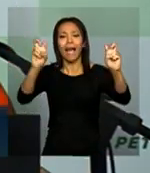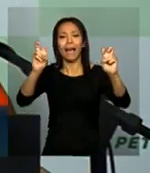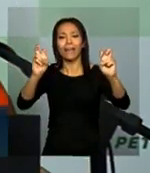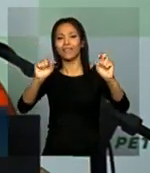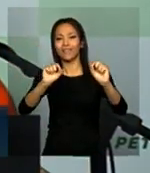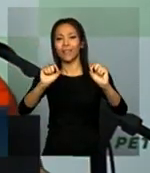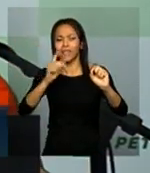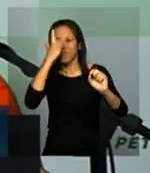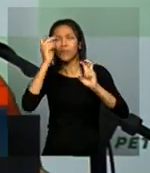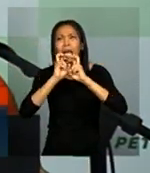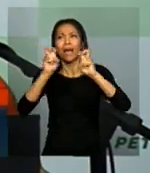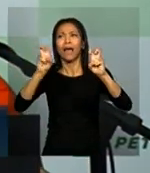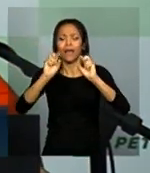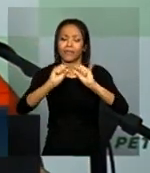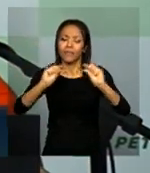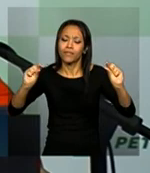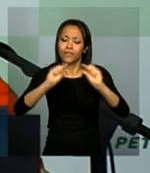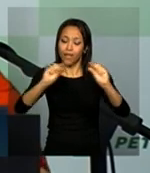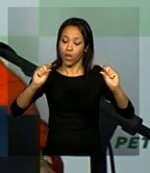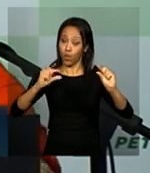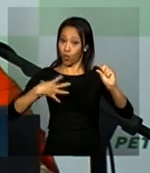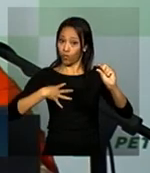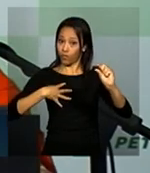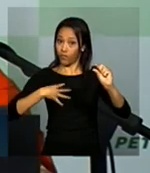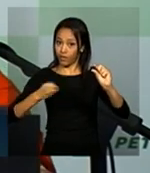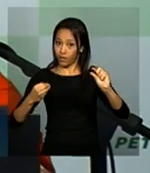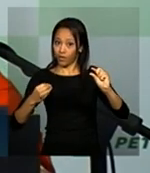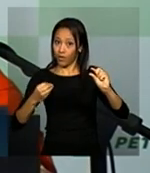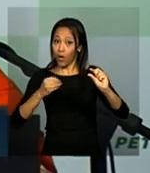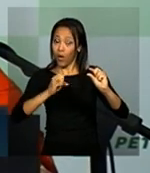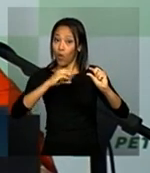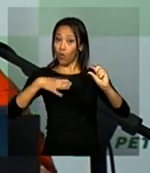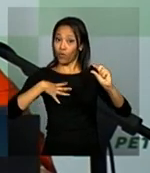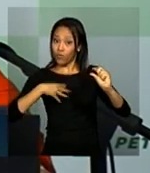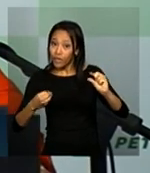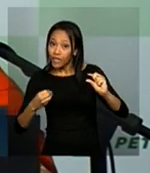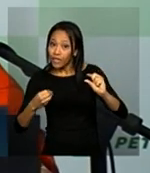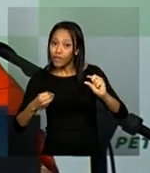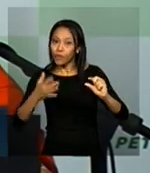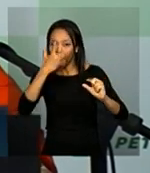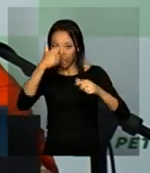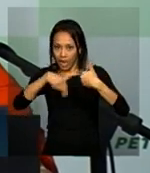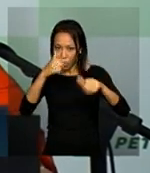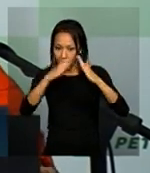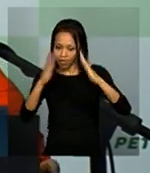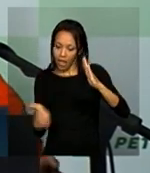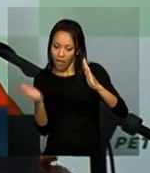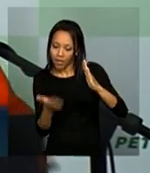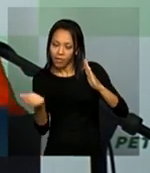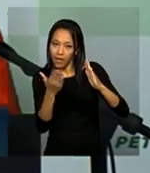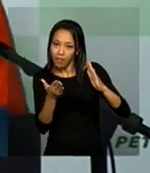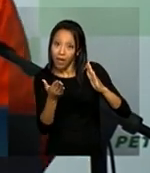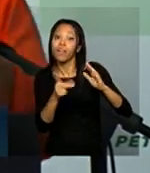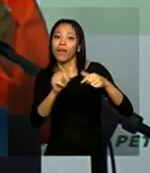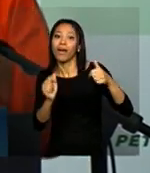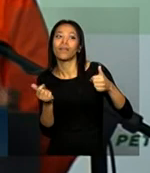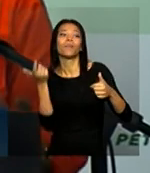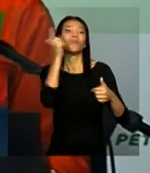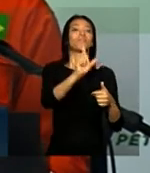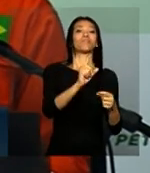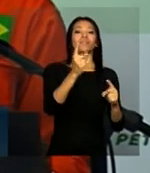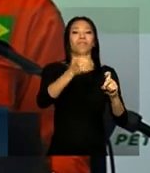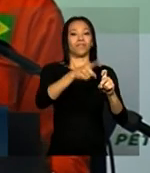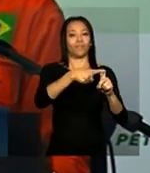O pessoal gritava, o filho é Oleolá, o filho do pedreiro dessa vez vai virar doutor, que eu acho que